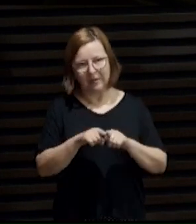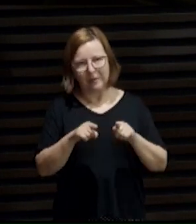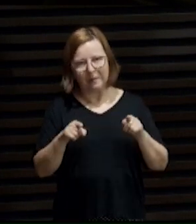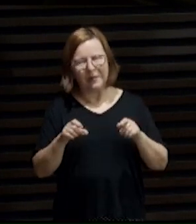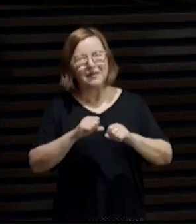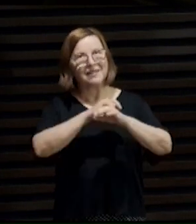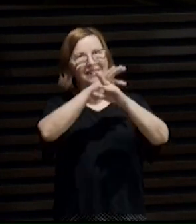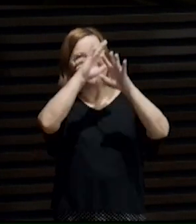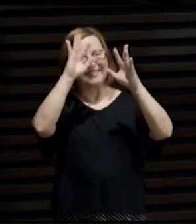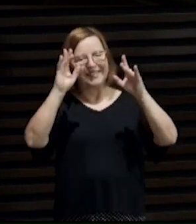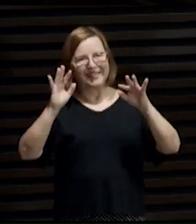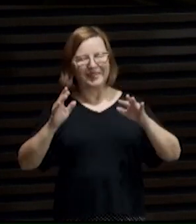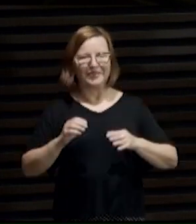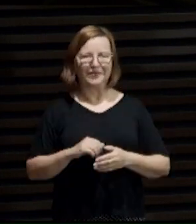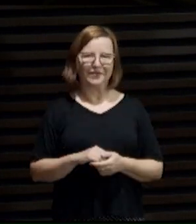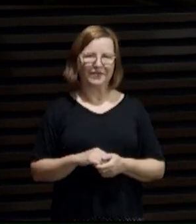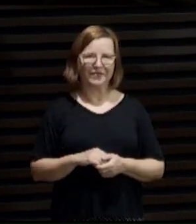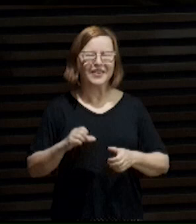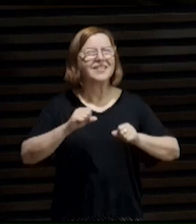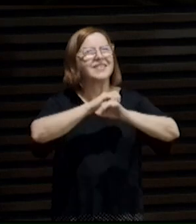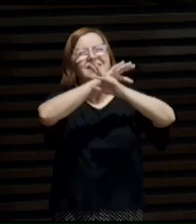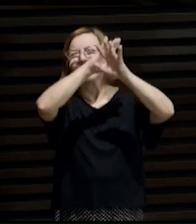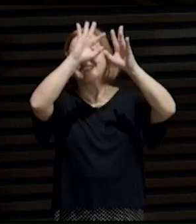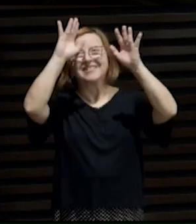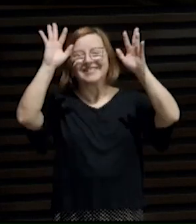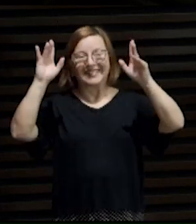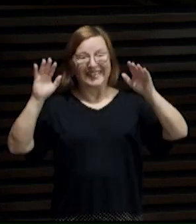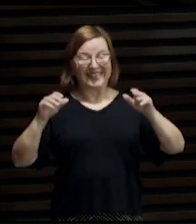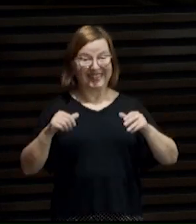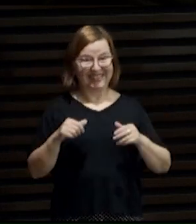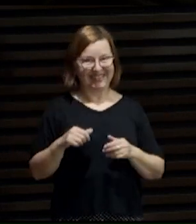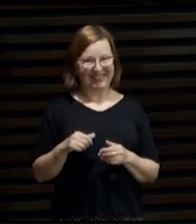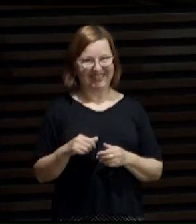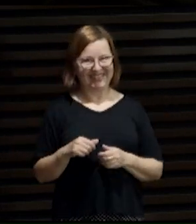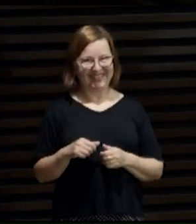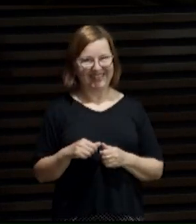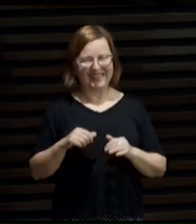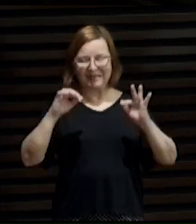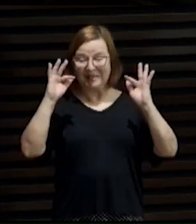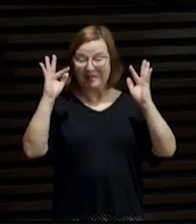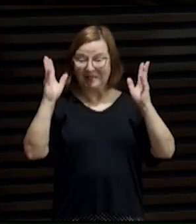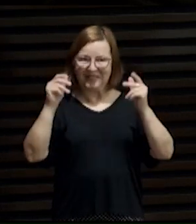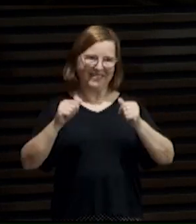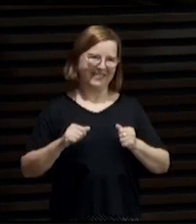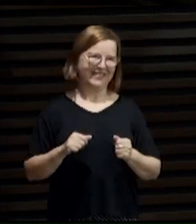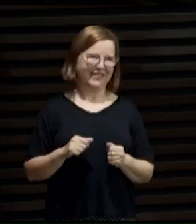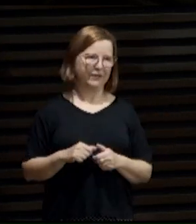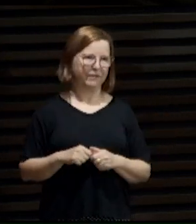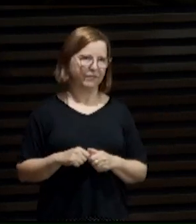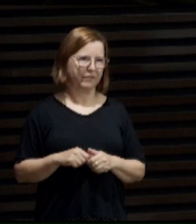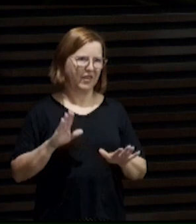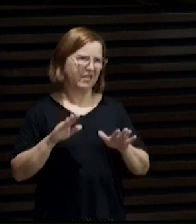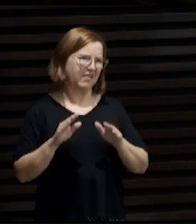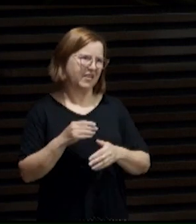glorioso. É gloriosíssima essa cena tão maravilhosa que o Senhor nos dá. Talvez não